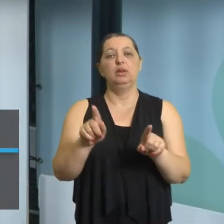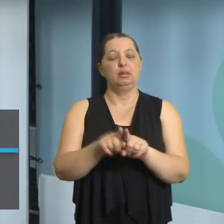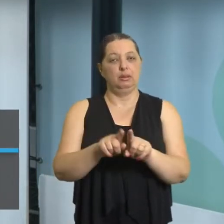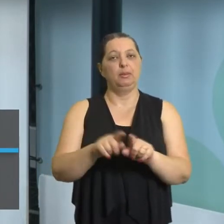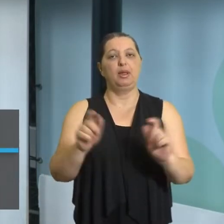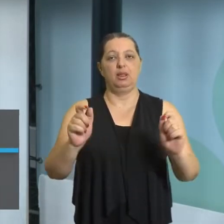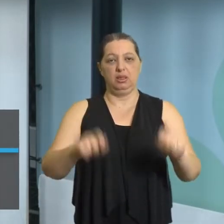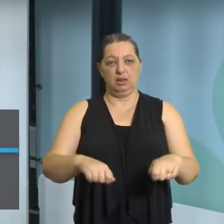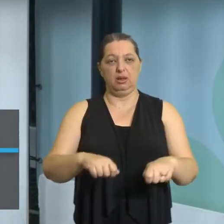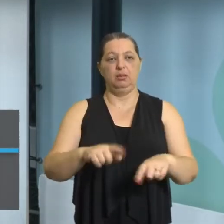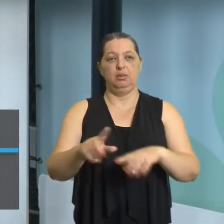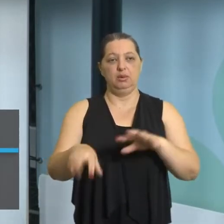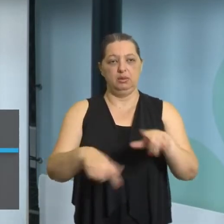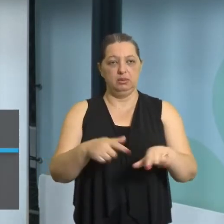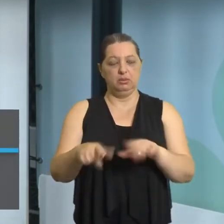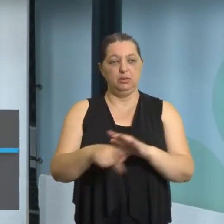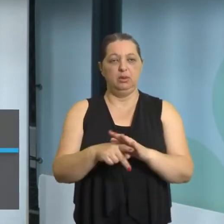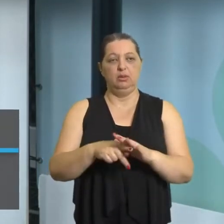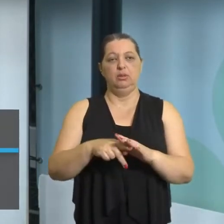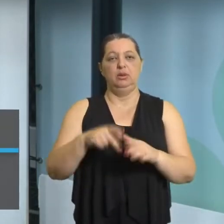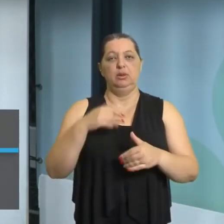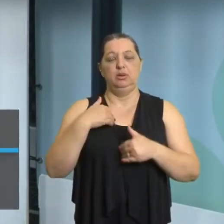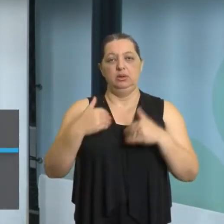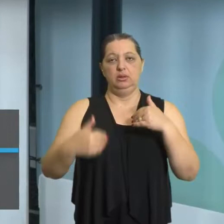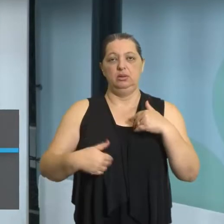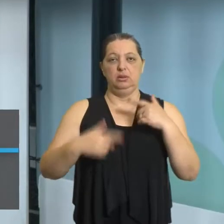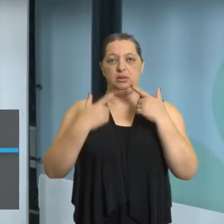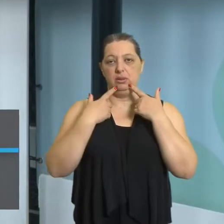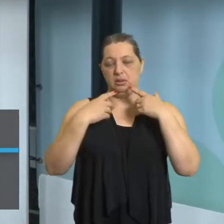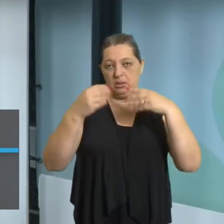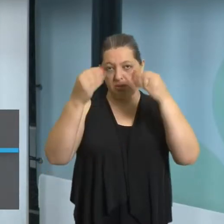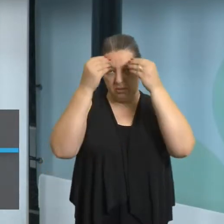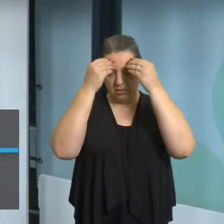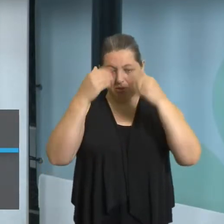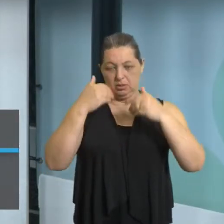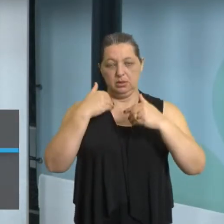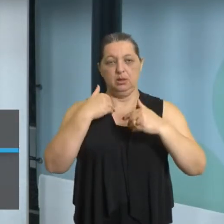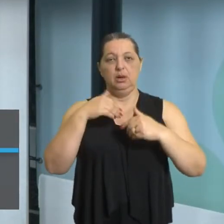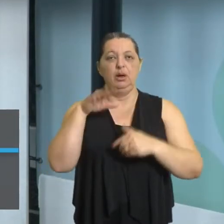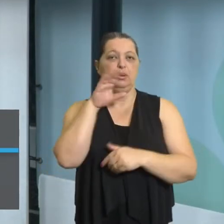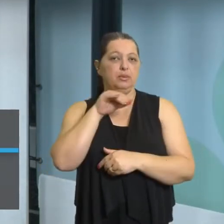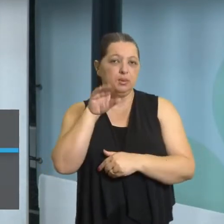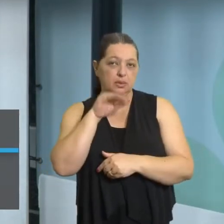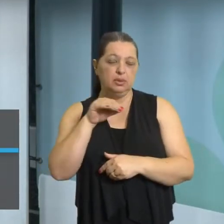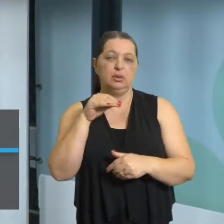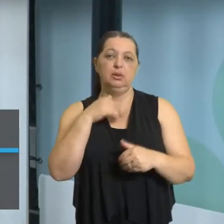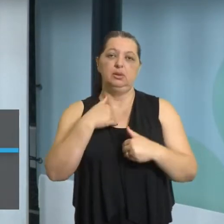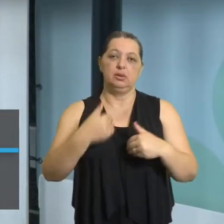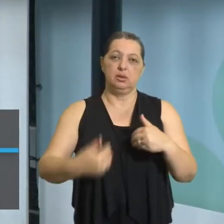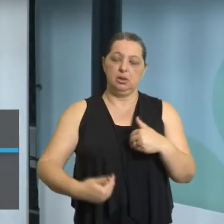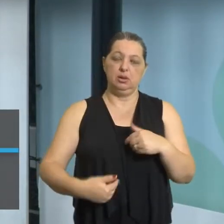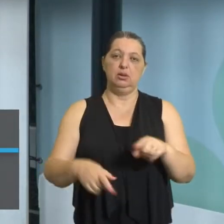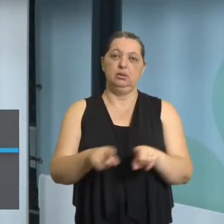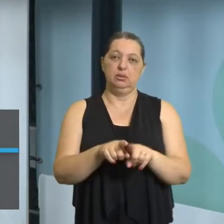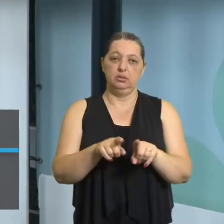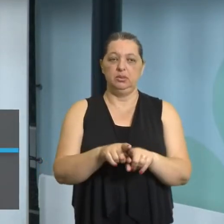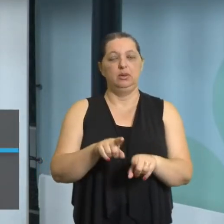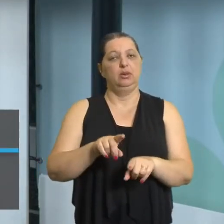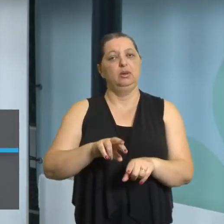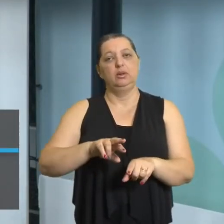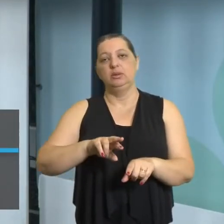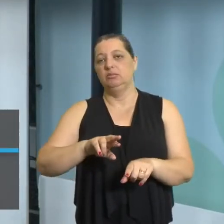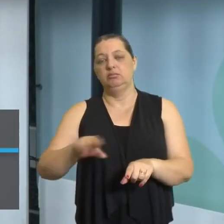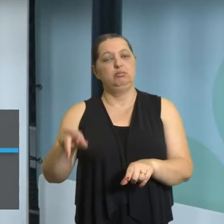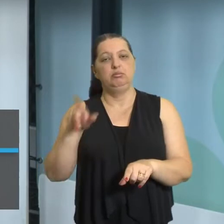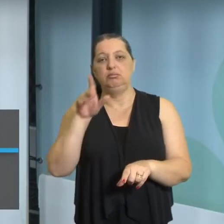também juntando linguagem corporal verbal e não verbal né a linguagem verbal e linguagem corporal que é não-verbal né